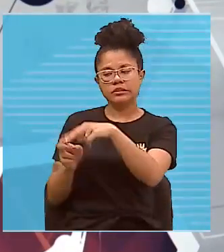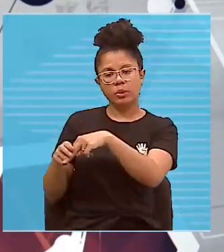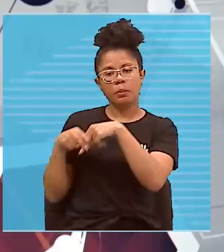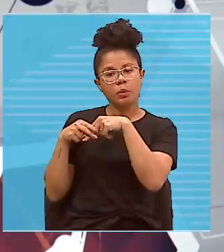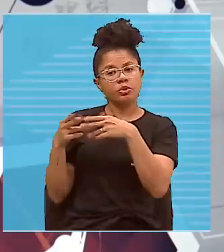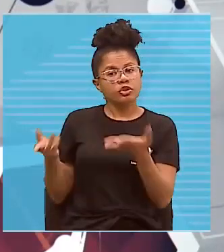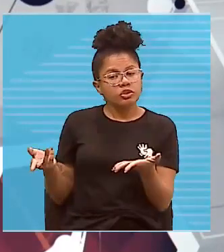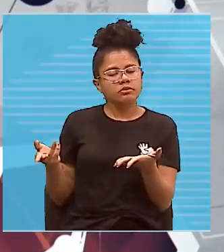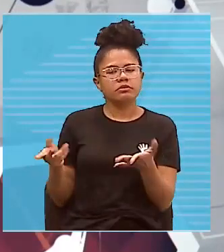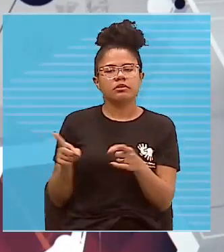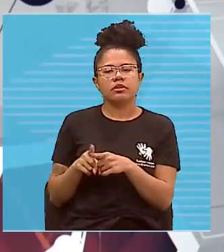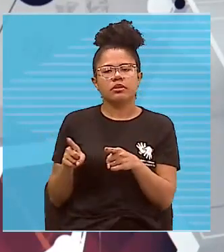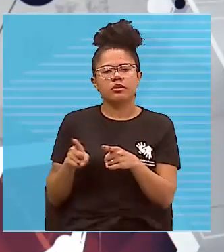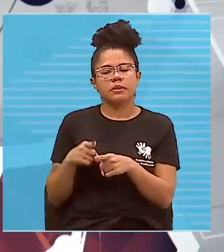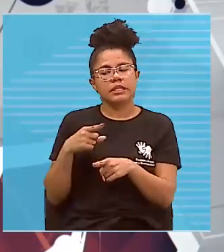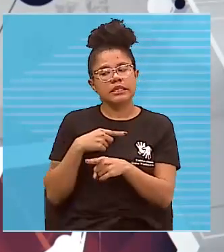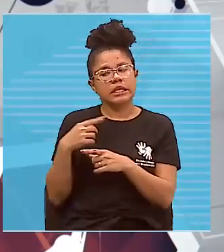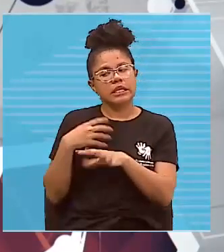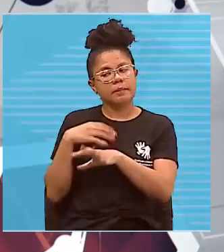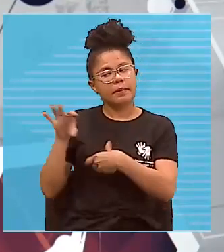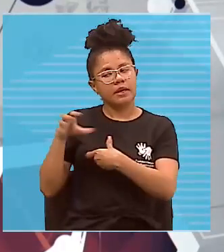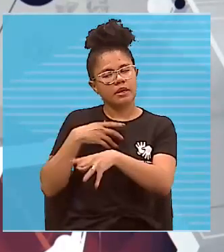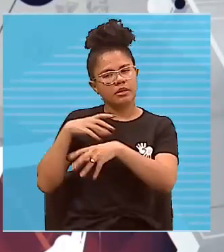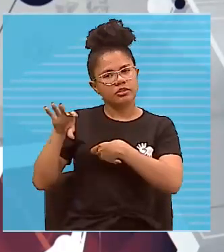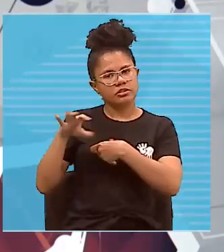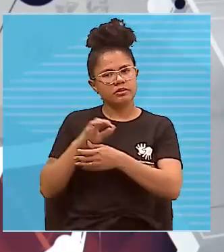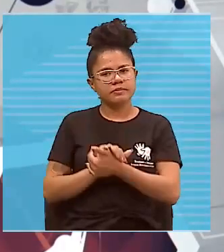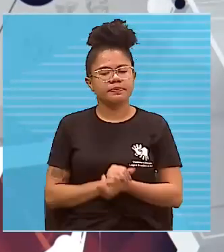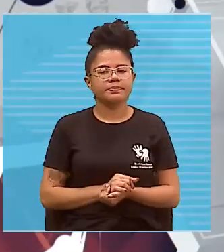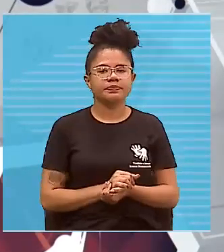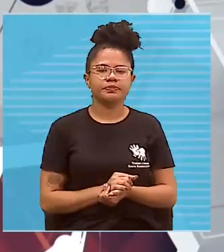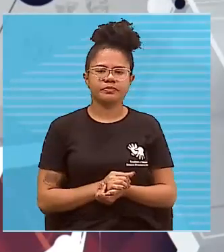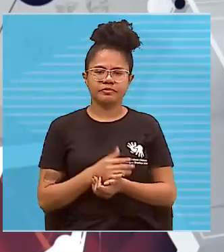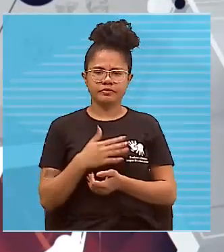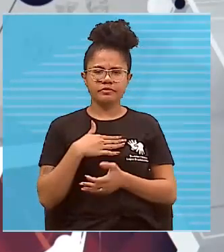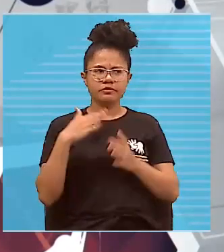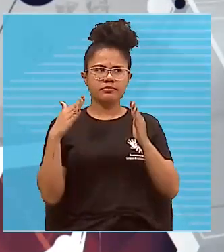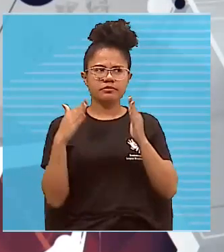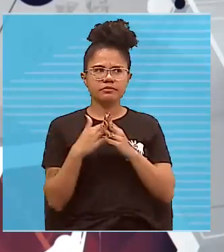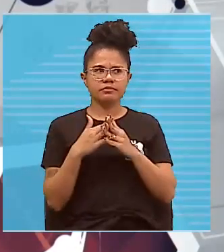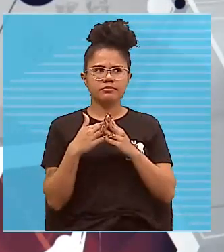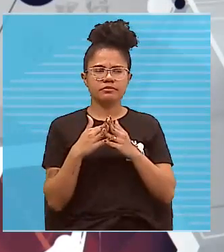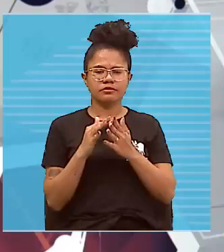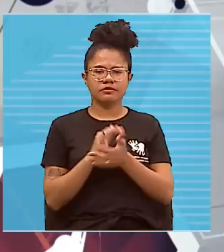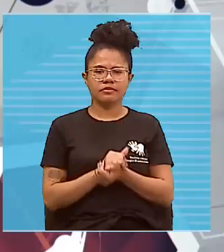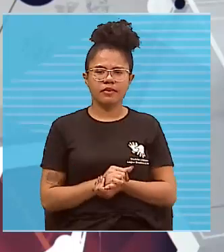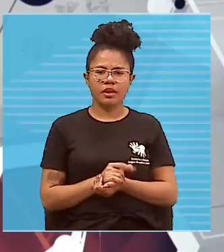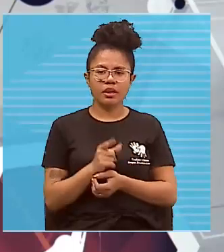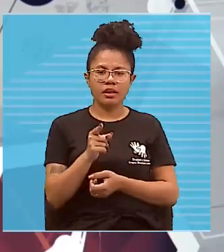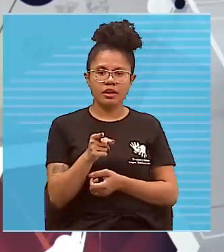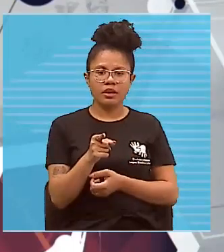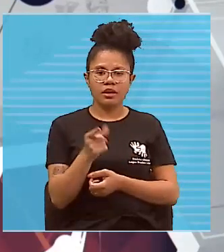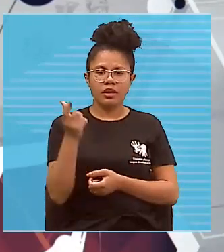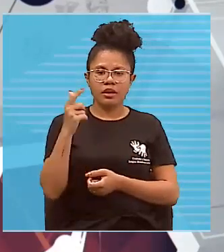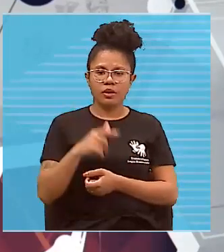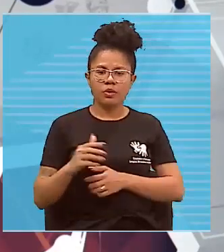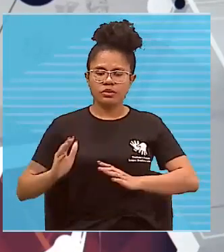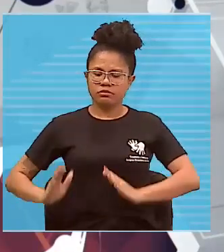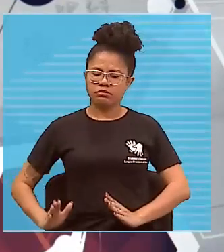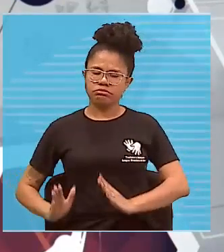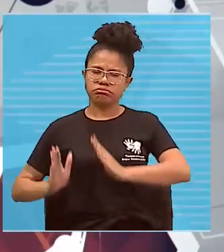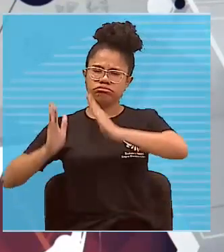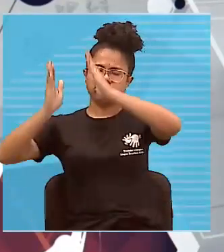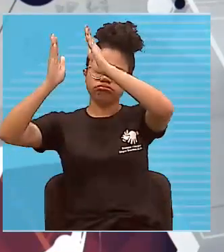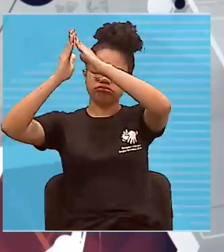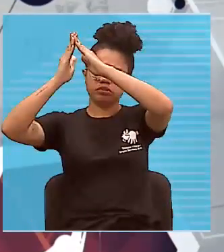ter sensibilidade, né? Aqui de casa, eu tô conseguindo ver o guindaste montando outra torre. Olha, Jack, que massa. Se tu conseguir tirar uma